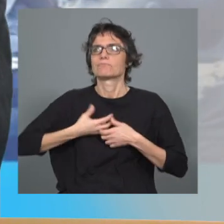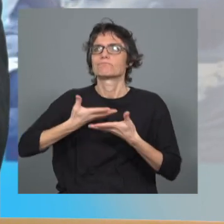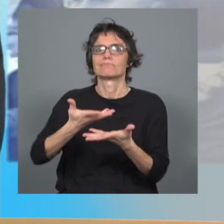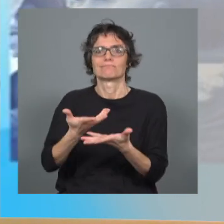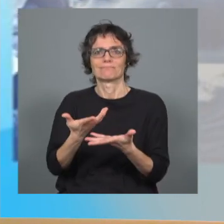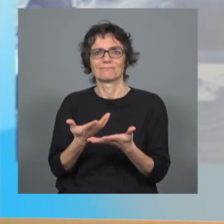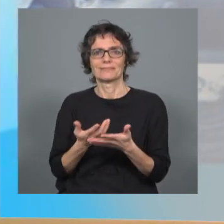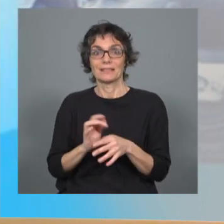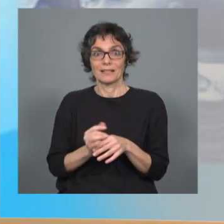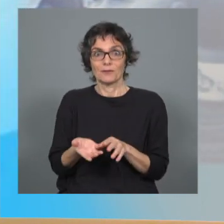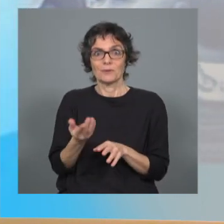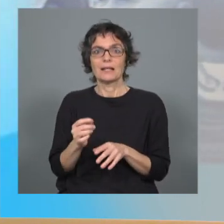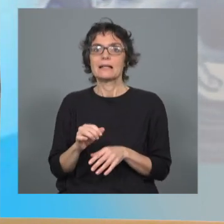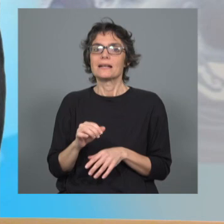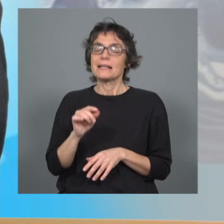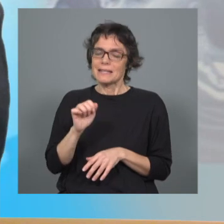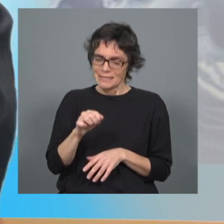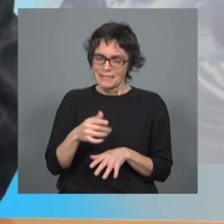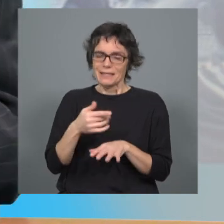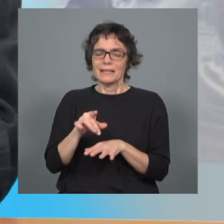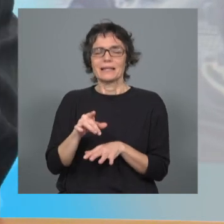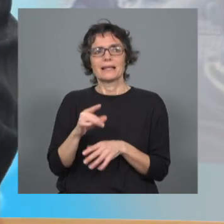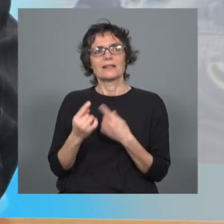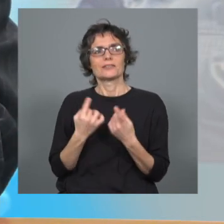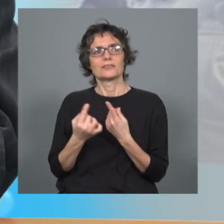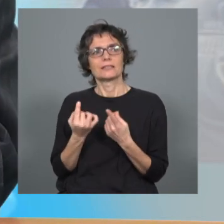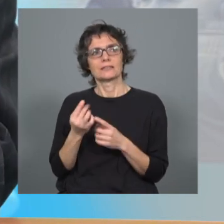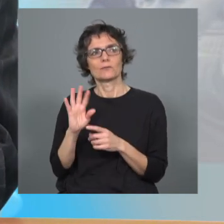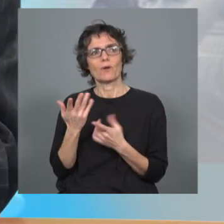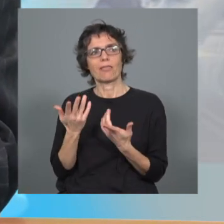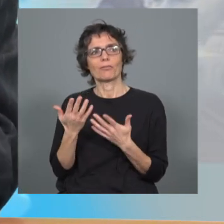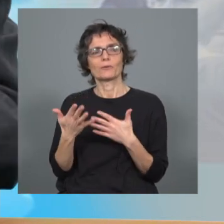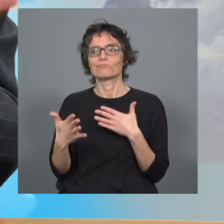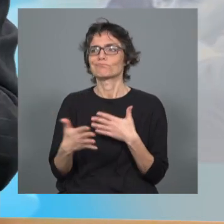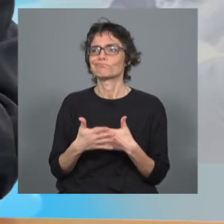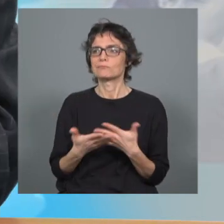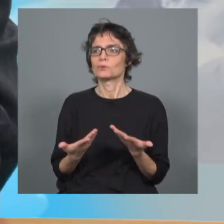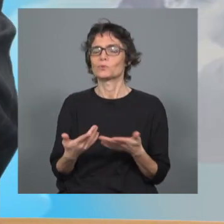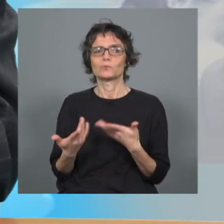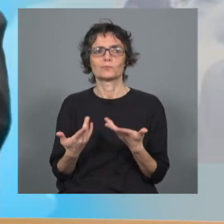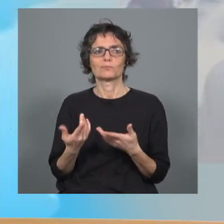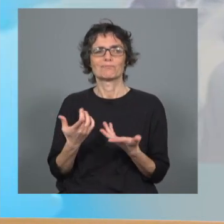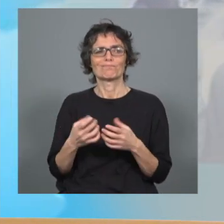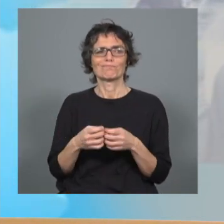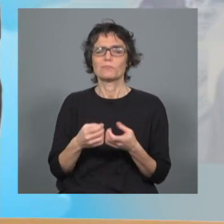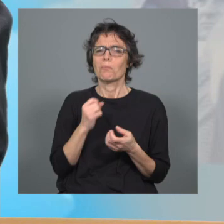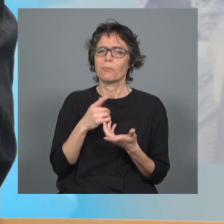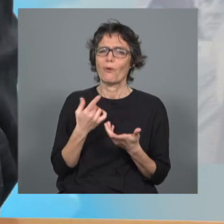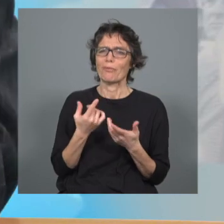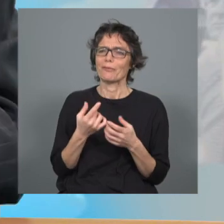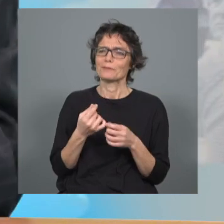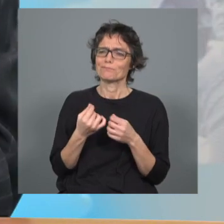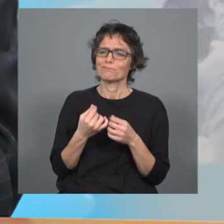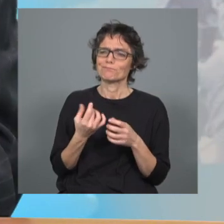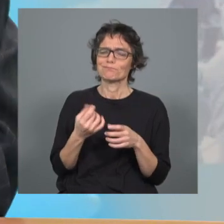a não existência provoca, de facto, um bocadinho rupturas. Eu ainda há dias, estando lá, ouvi uma sobrinha minha dizer